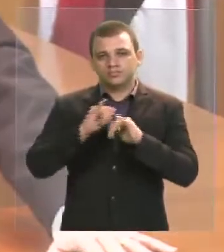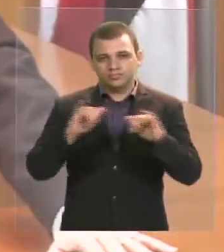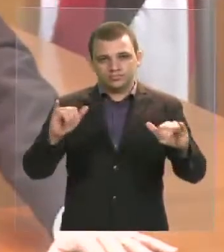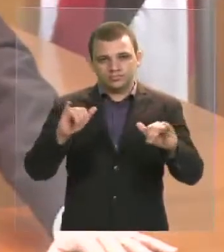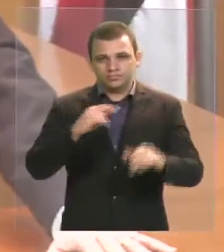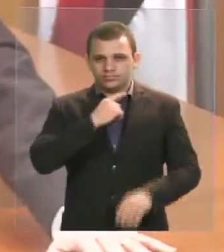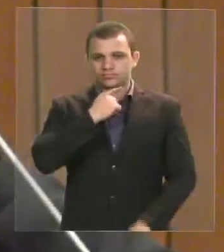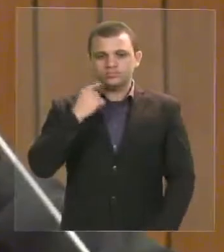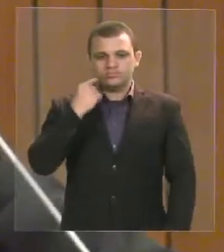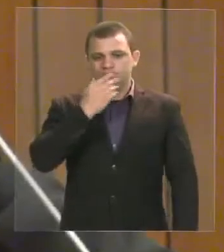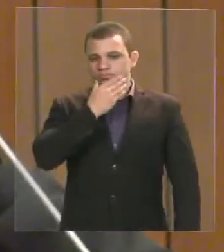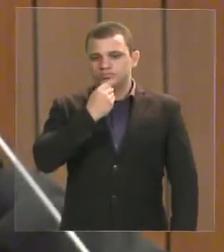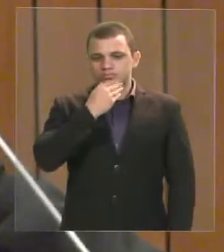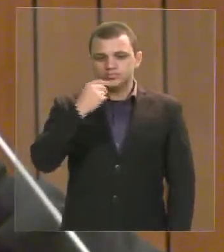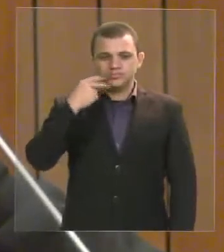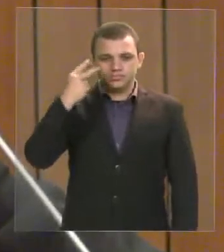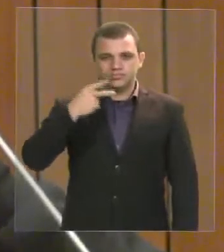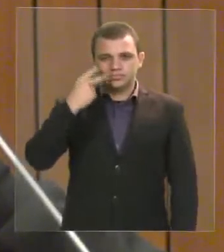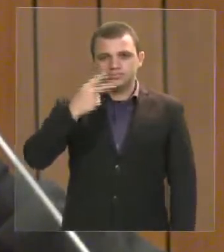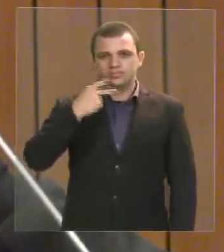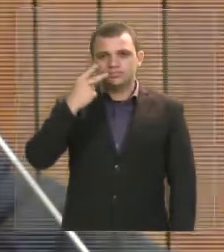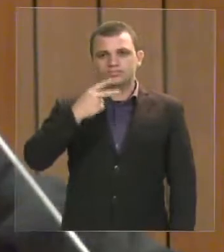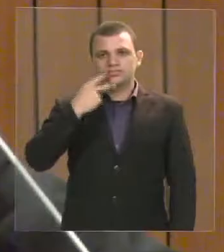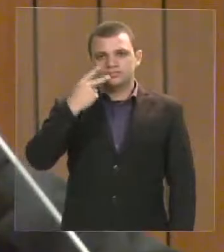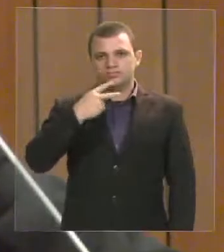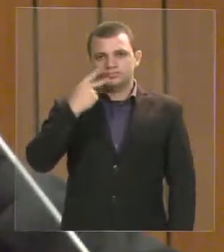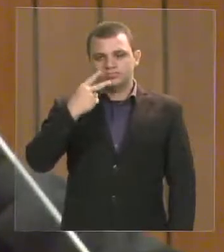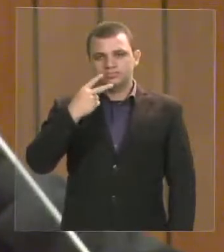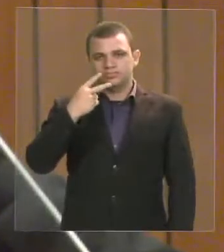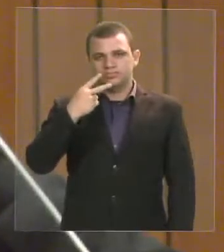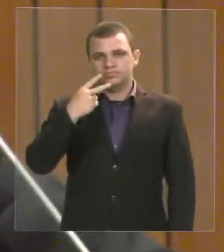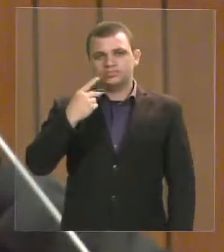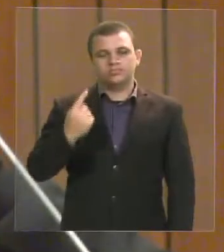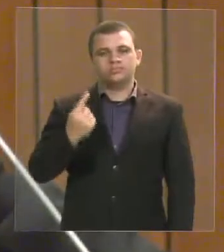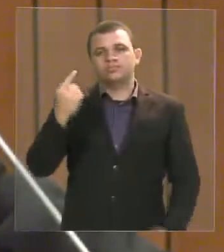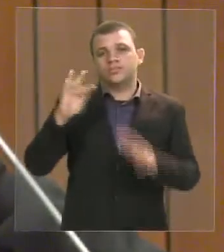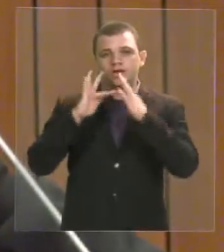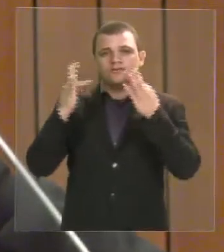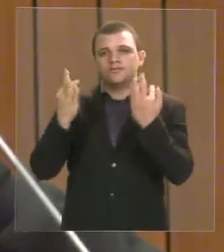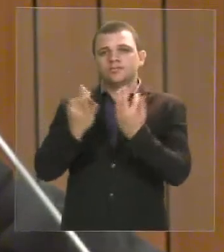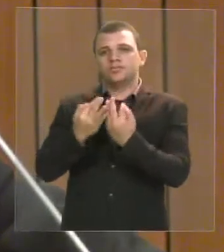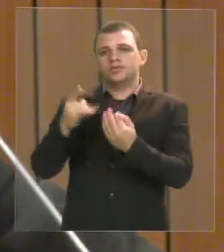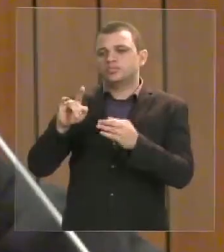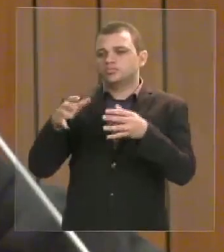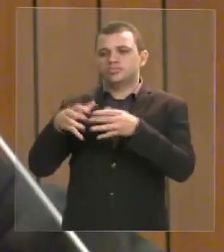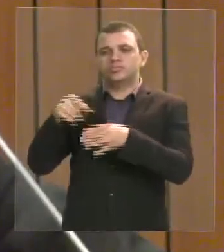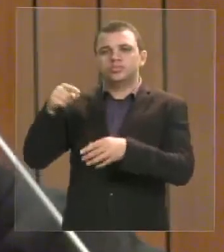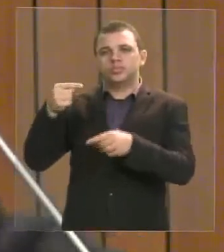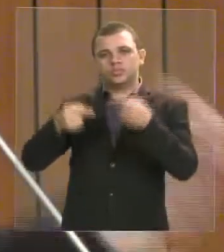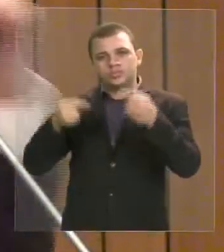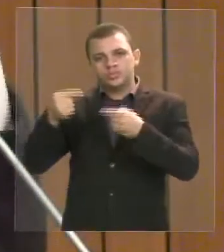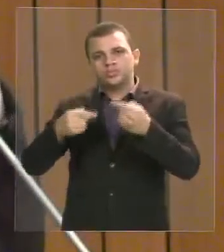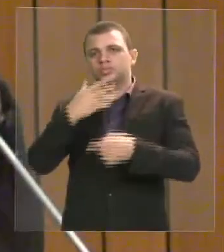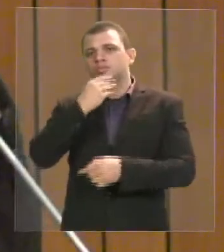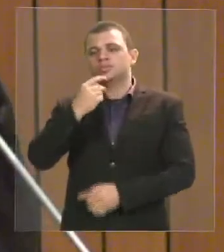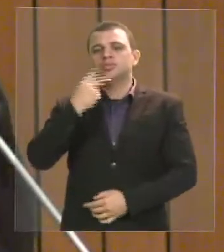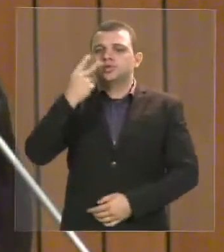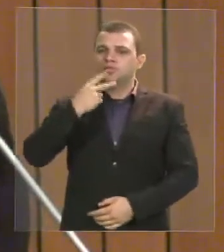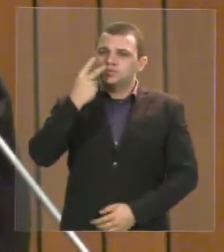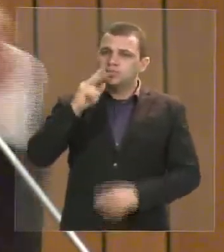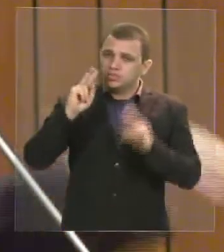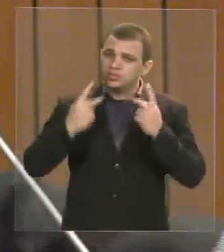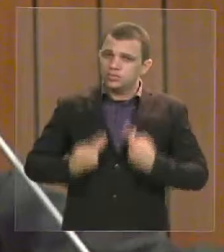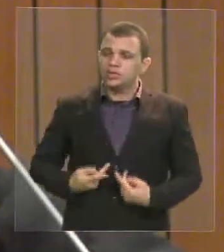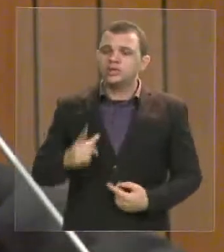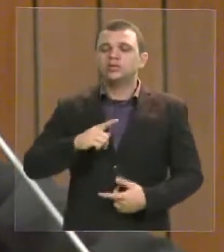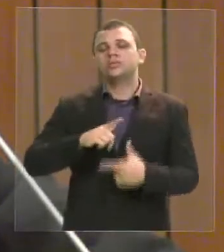políticos, um vereador humano que tinha limitações físicas, mas